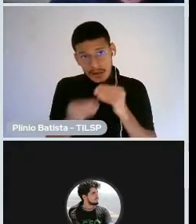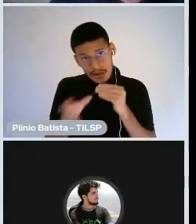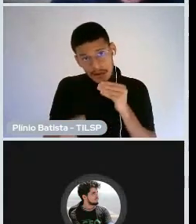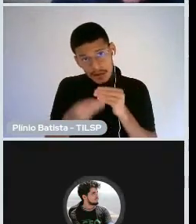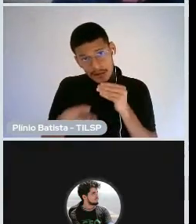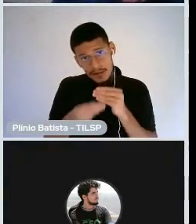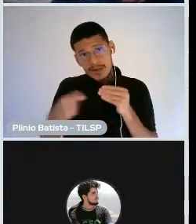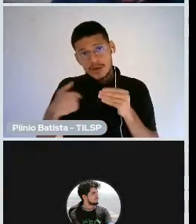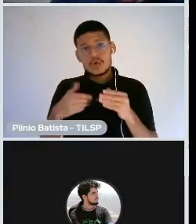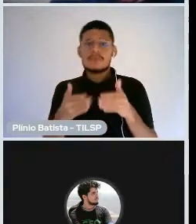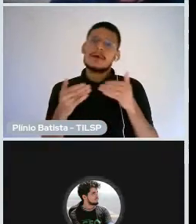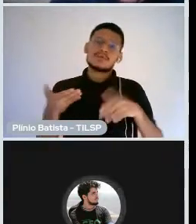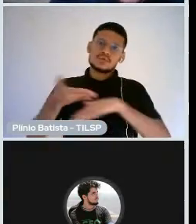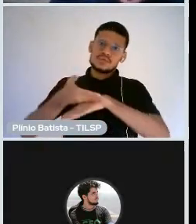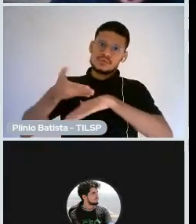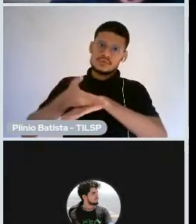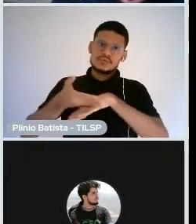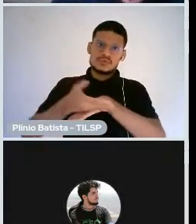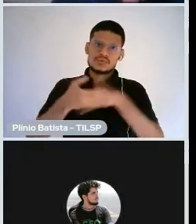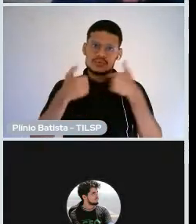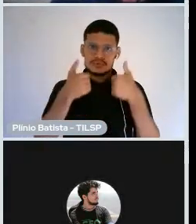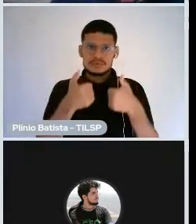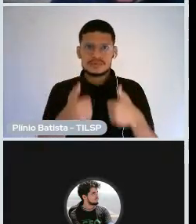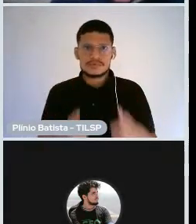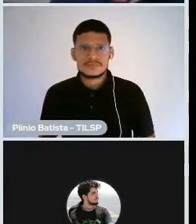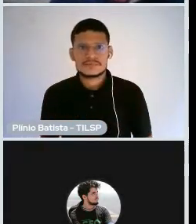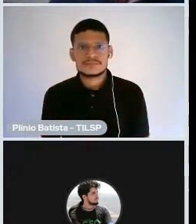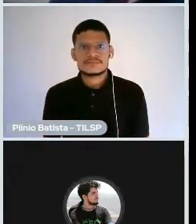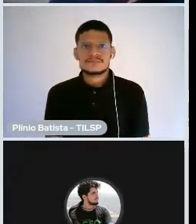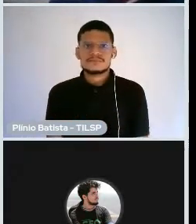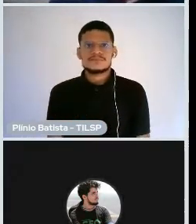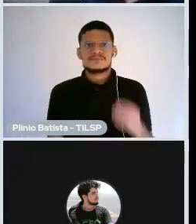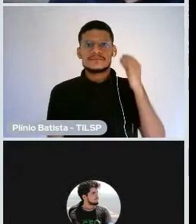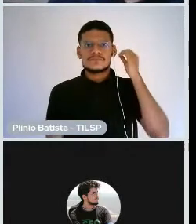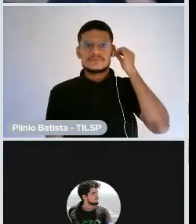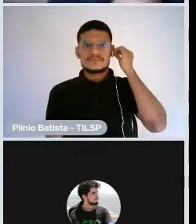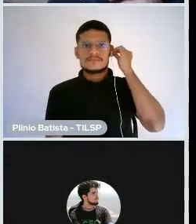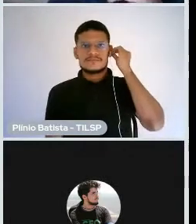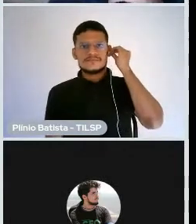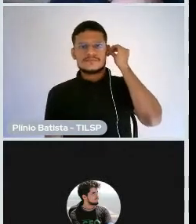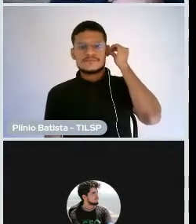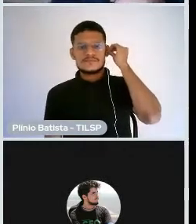adicionar, aí eu falo. Peço licença.